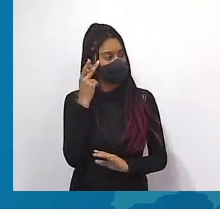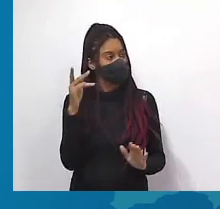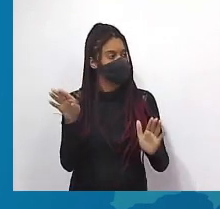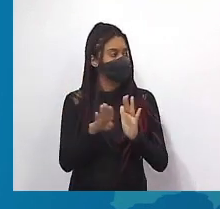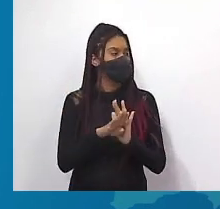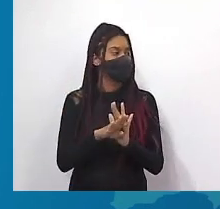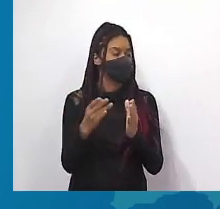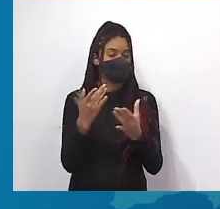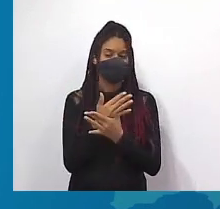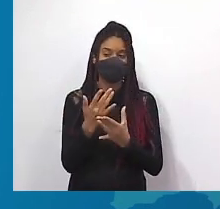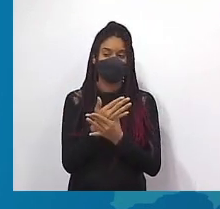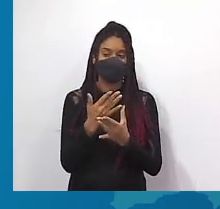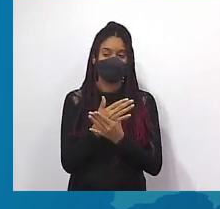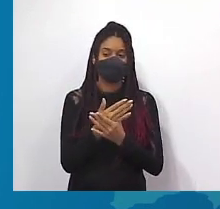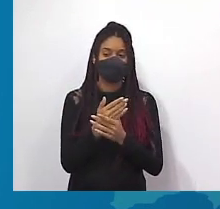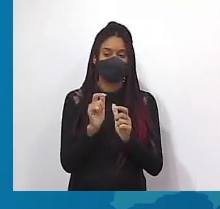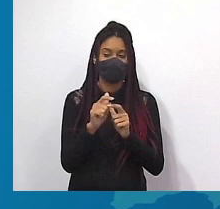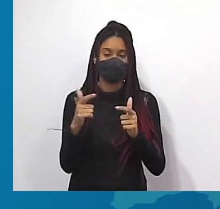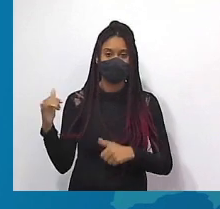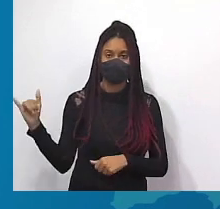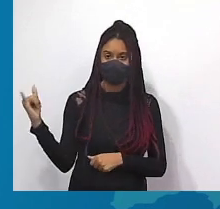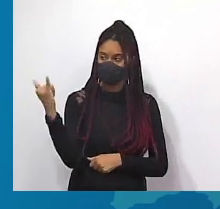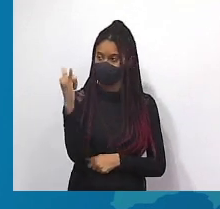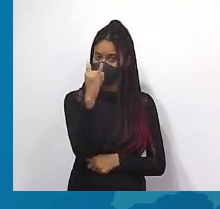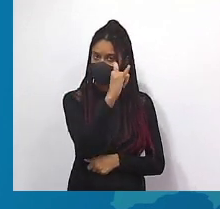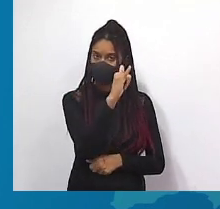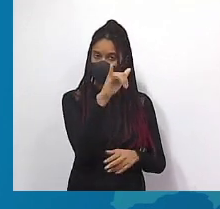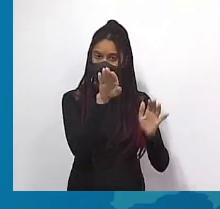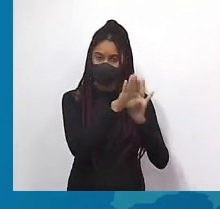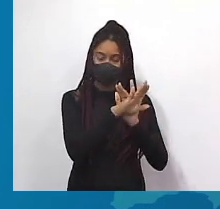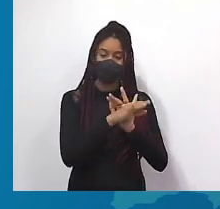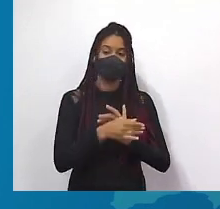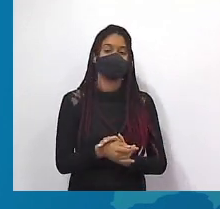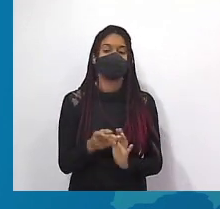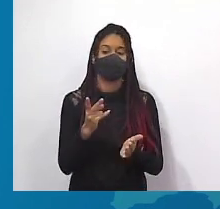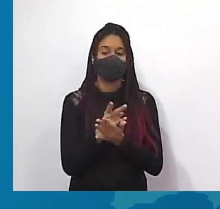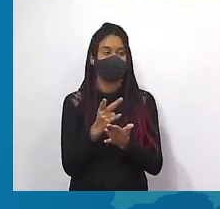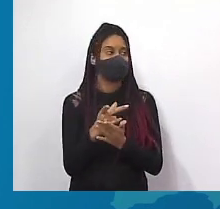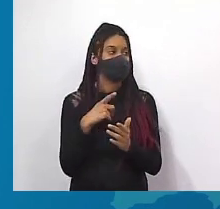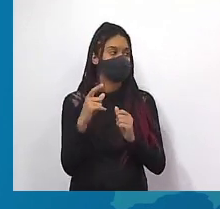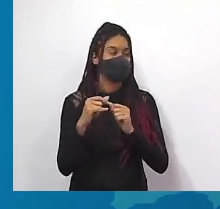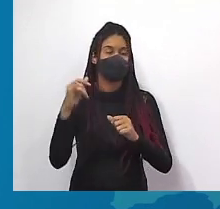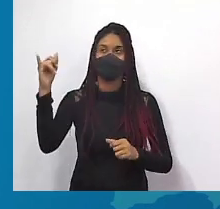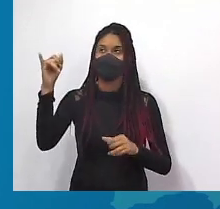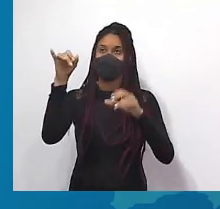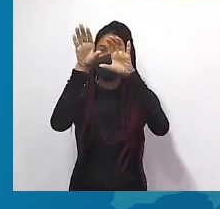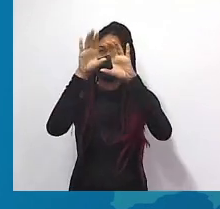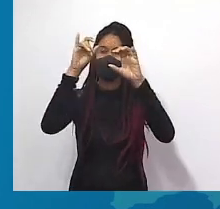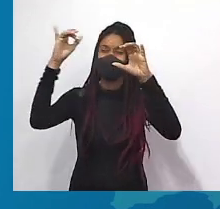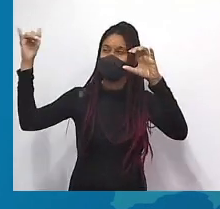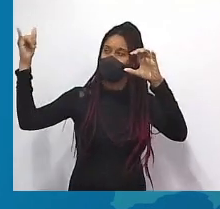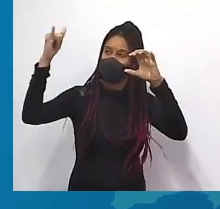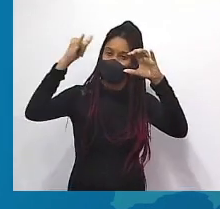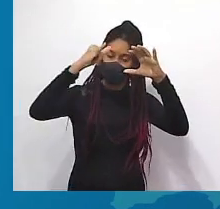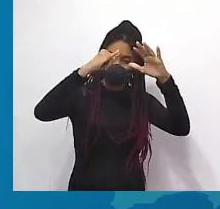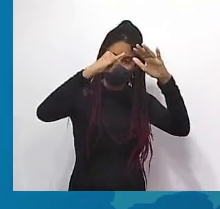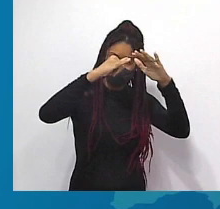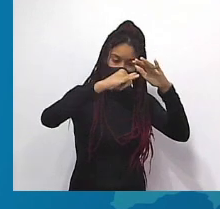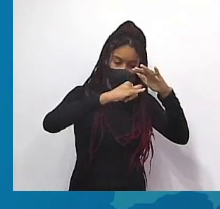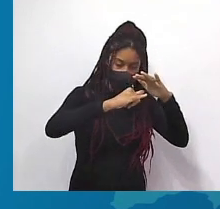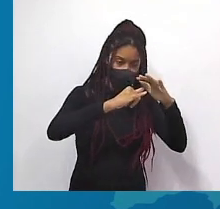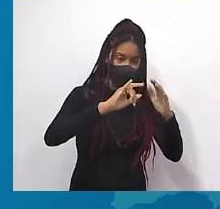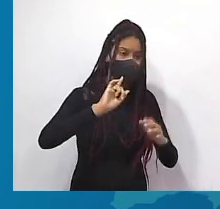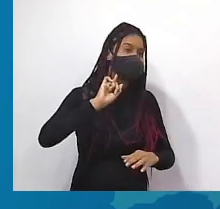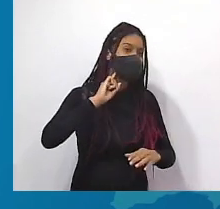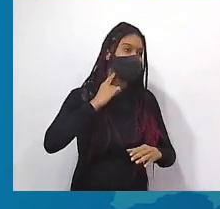na cidade, à medida que o avião vai chegar para pousar, a gente sempre passa a camada de nuvens e depois vem a camada de poluentes, né?